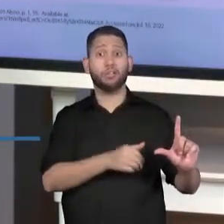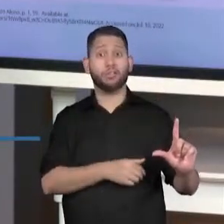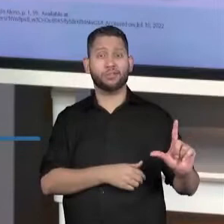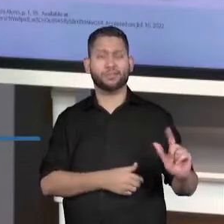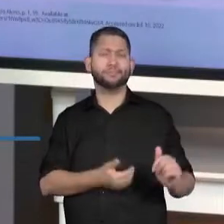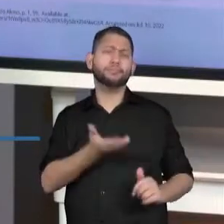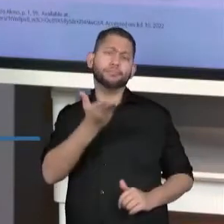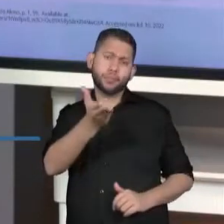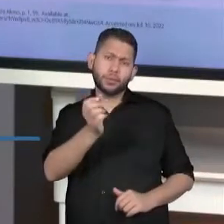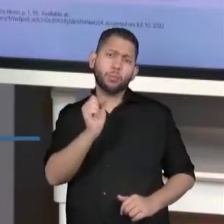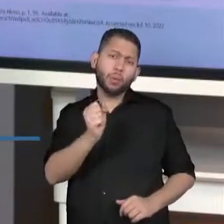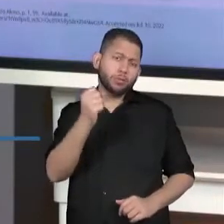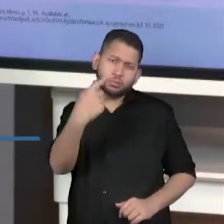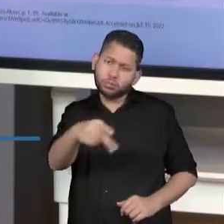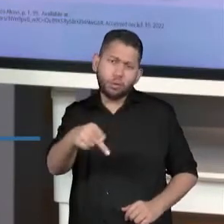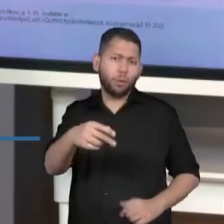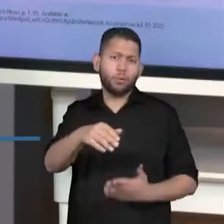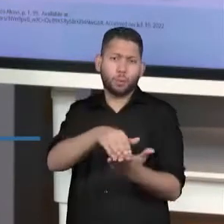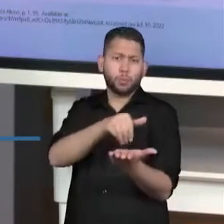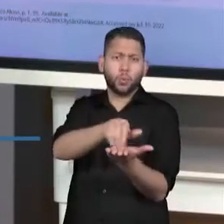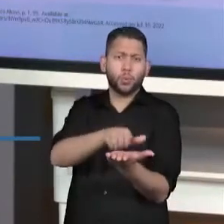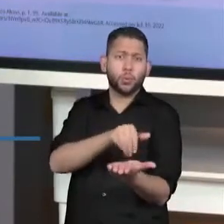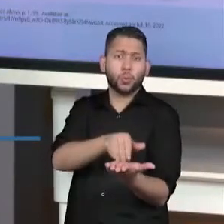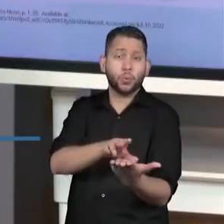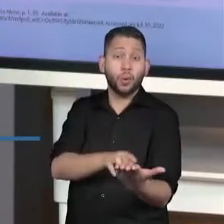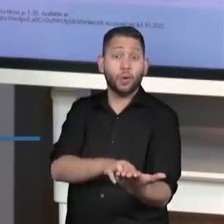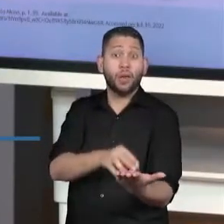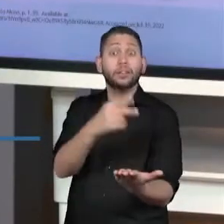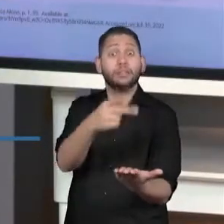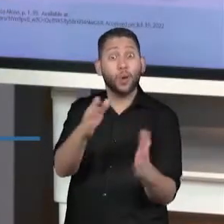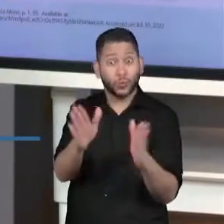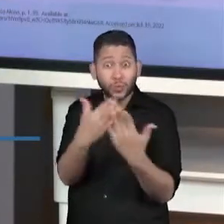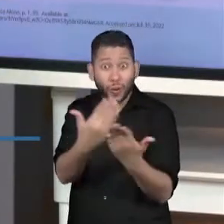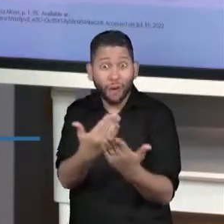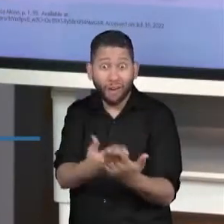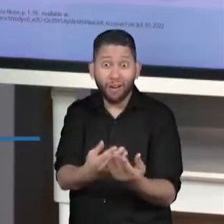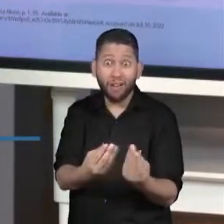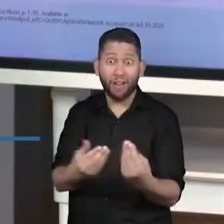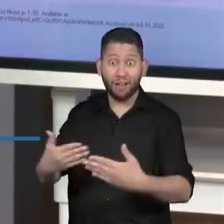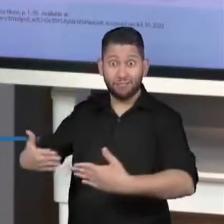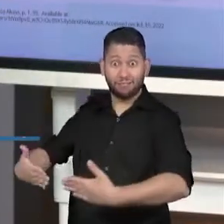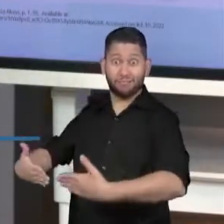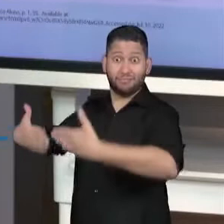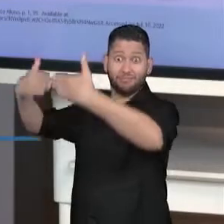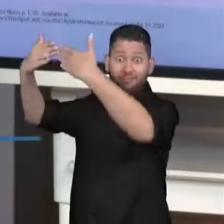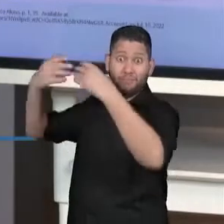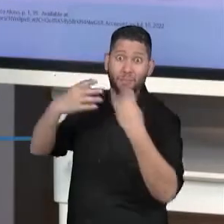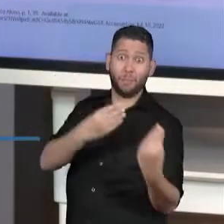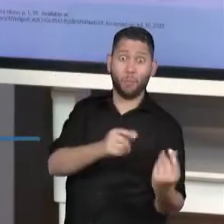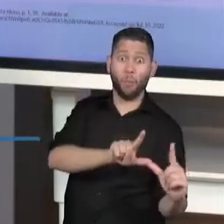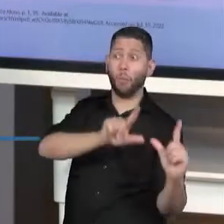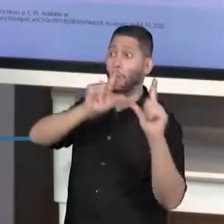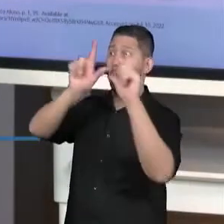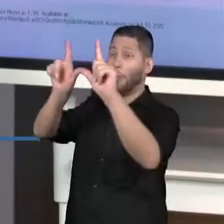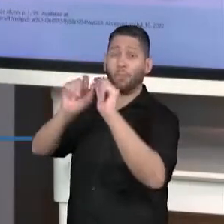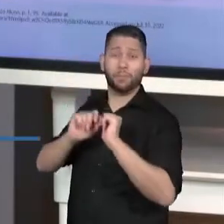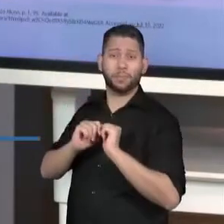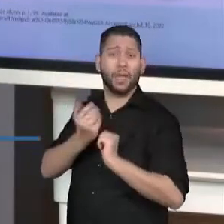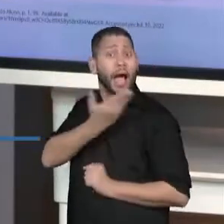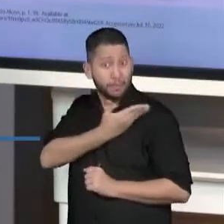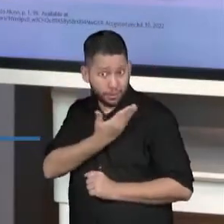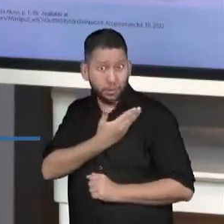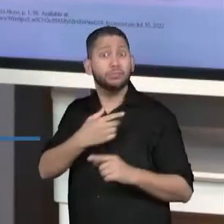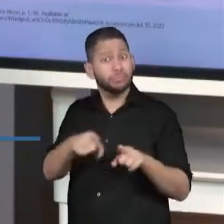as suas próprias pinturas e aí, na sua escola, montar uma art gallery, uma galeria de arte. Vai